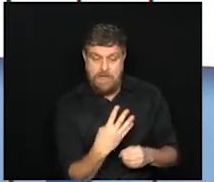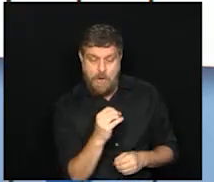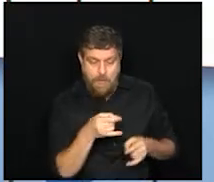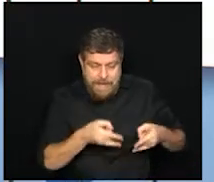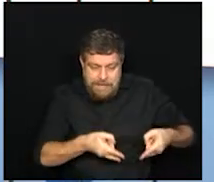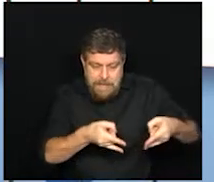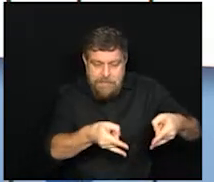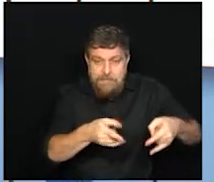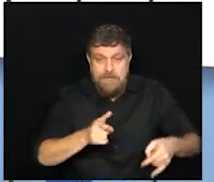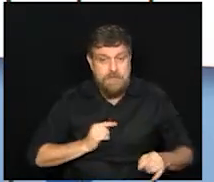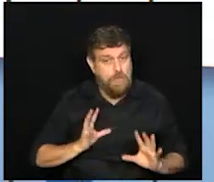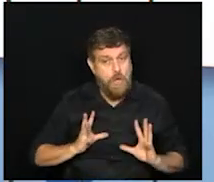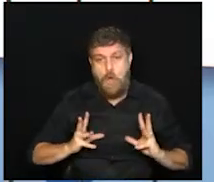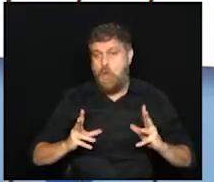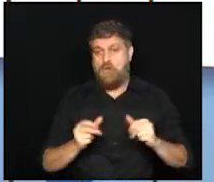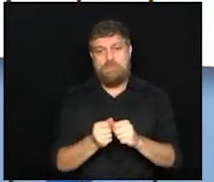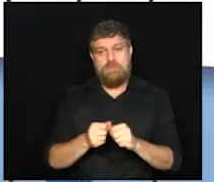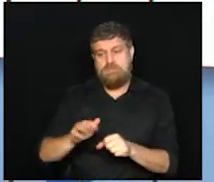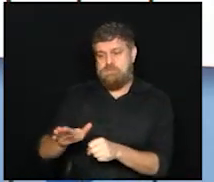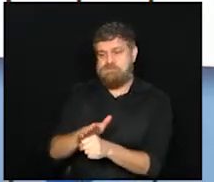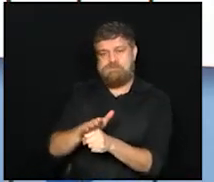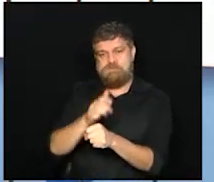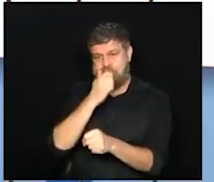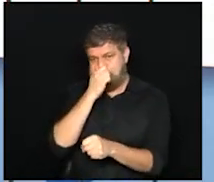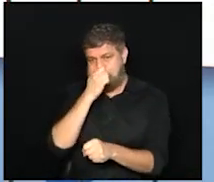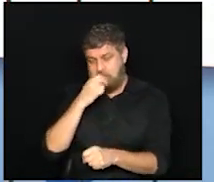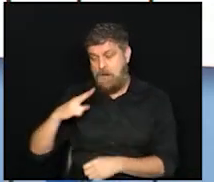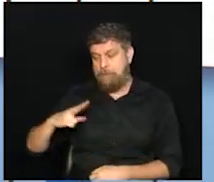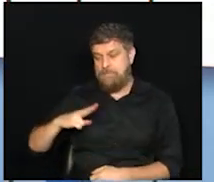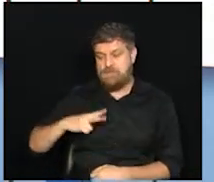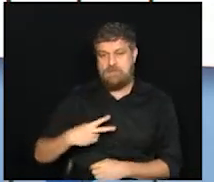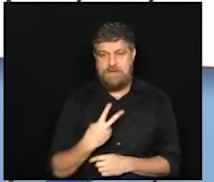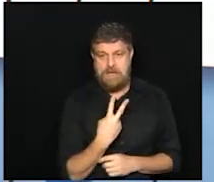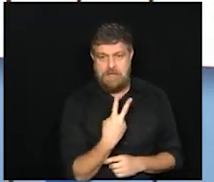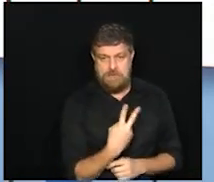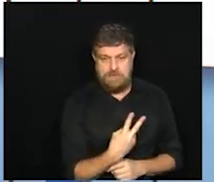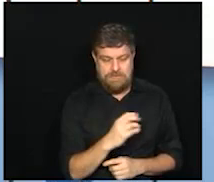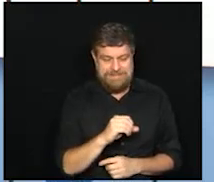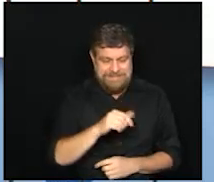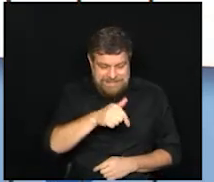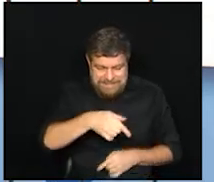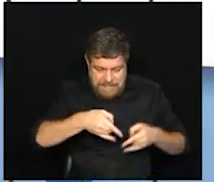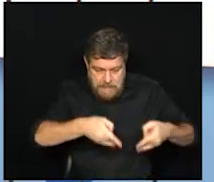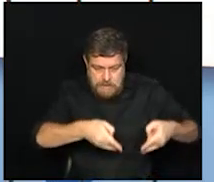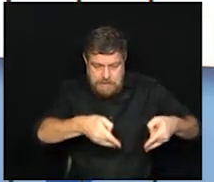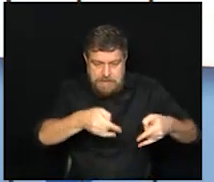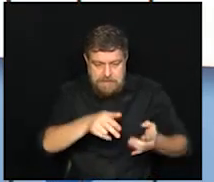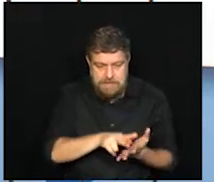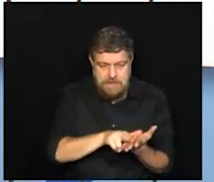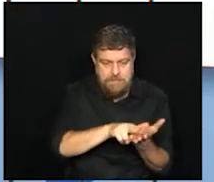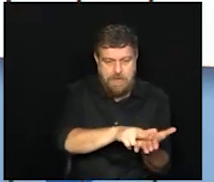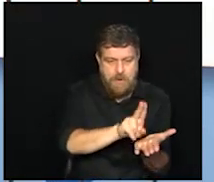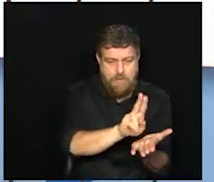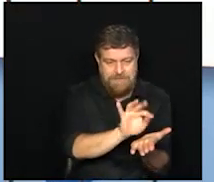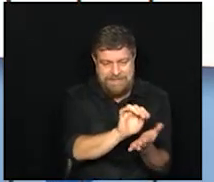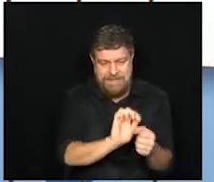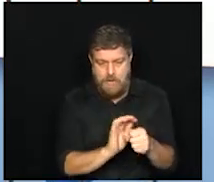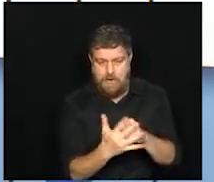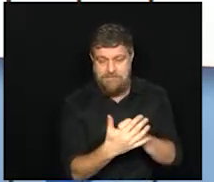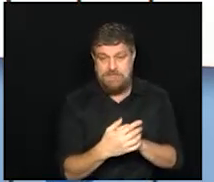dos quais todos ocupados. Na rede particular, 207 leitos de UTI Covid, dos